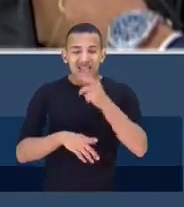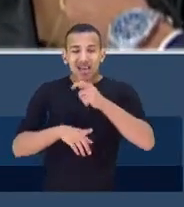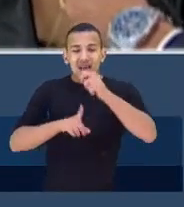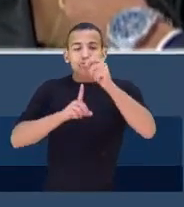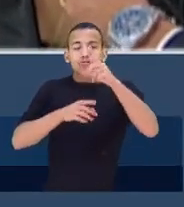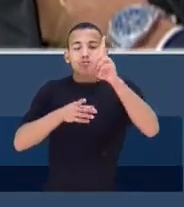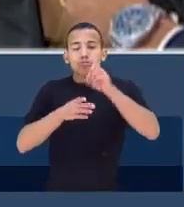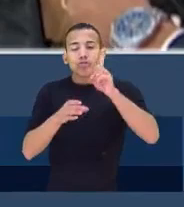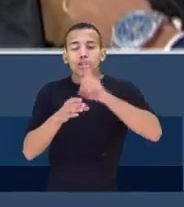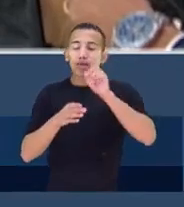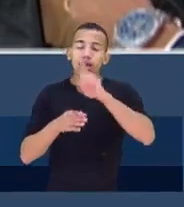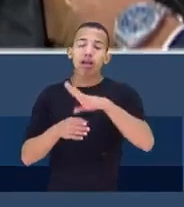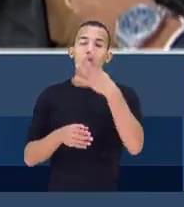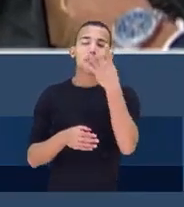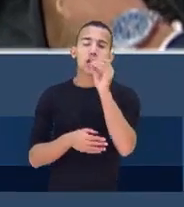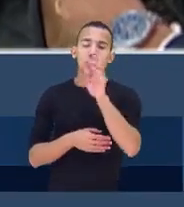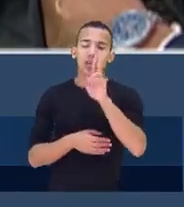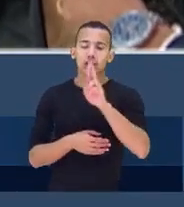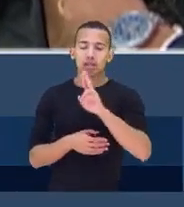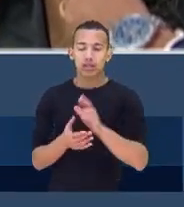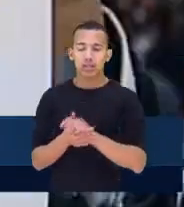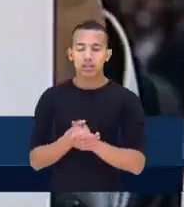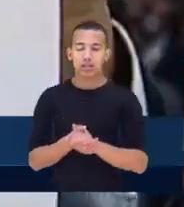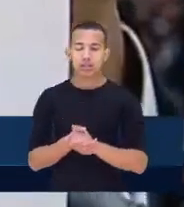40 reais. Ah,